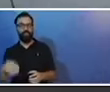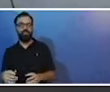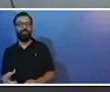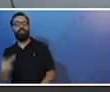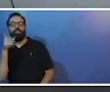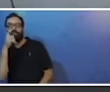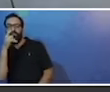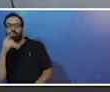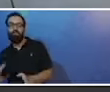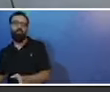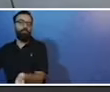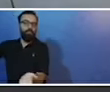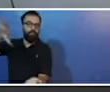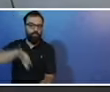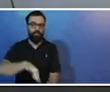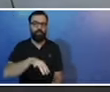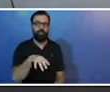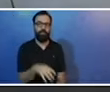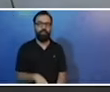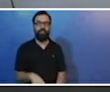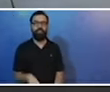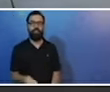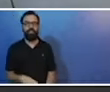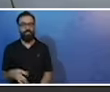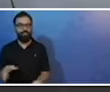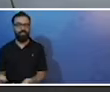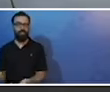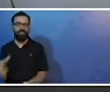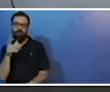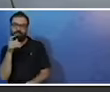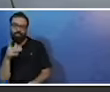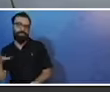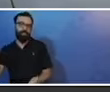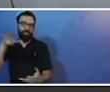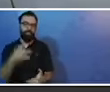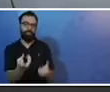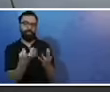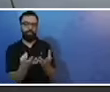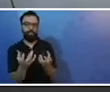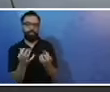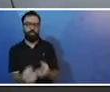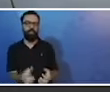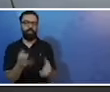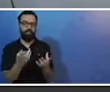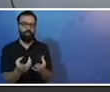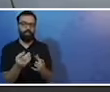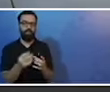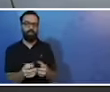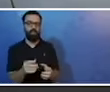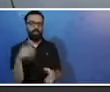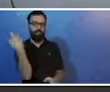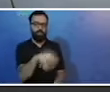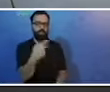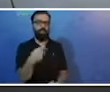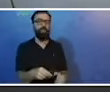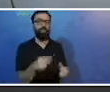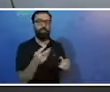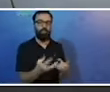apagar o fogo veio a água lhe fazerm ol lá água no fogo o fogo no